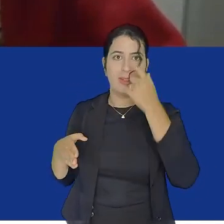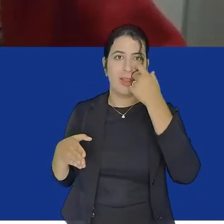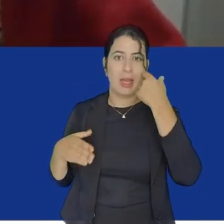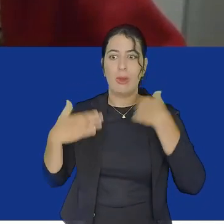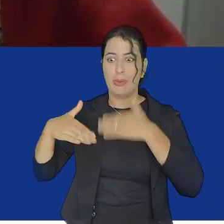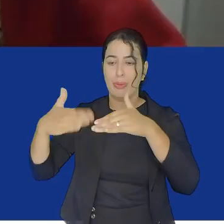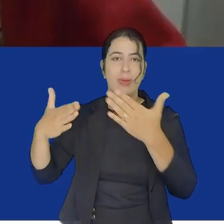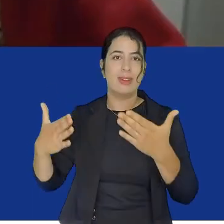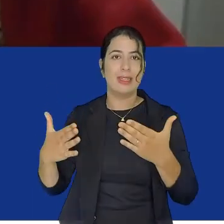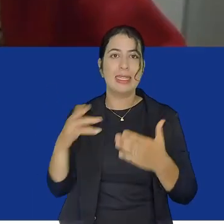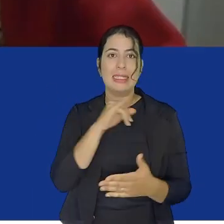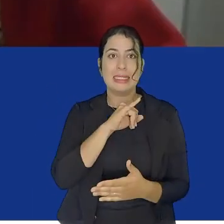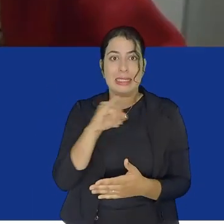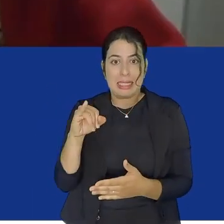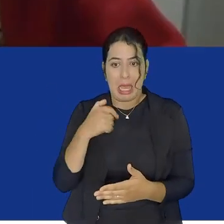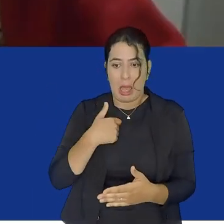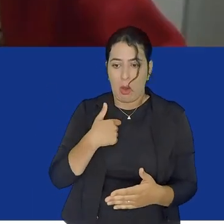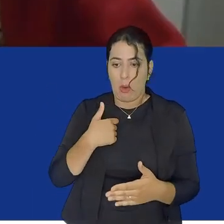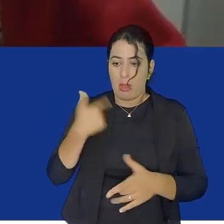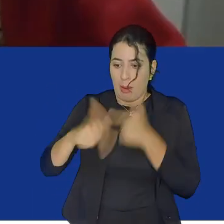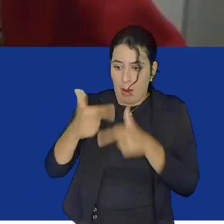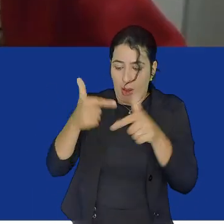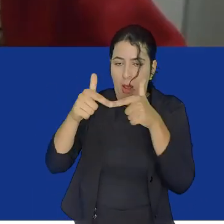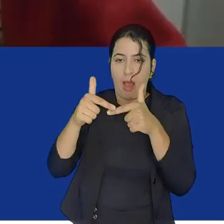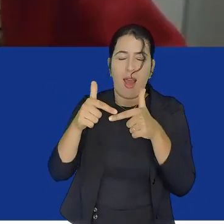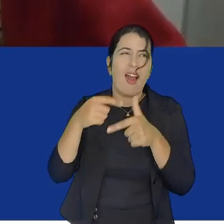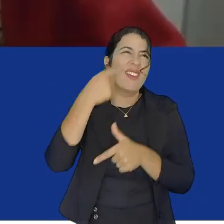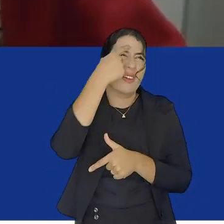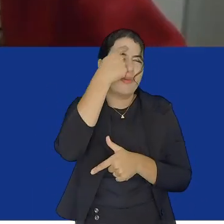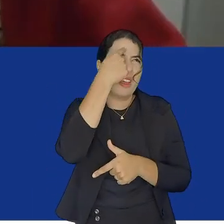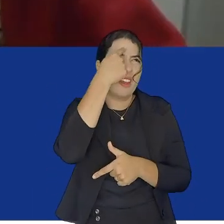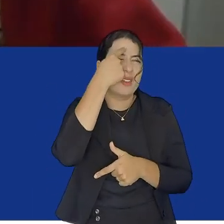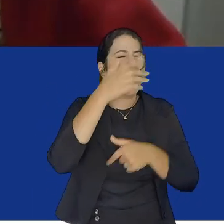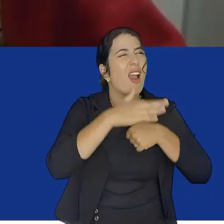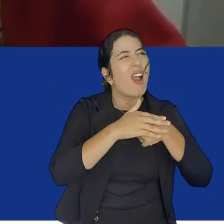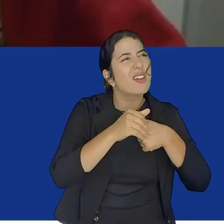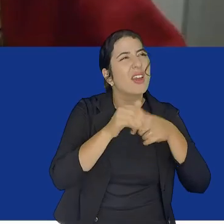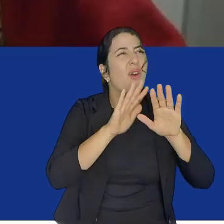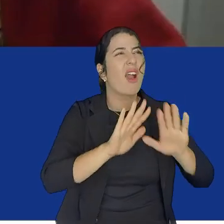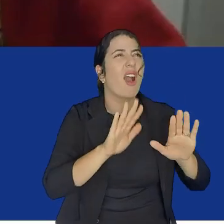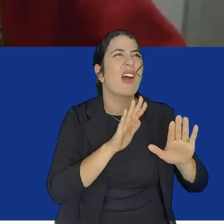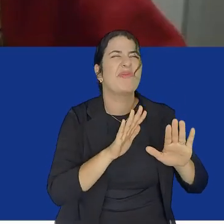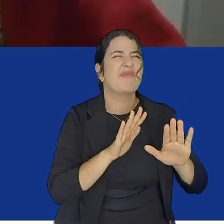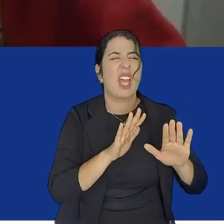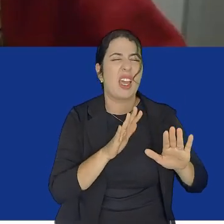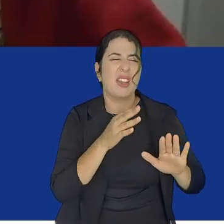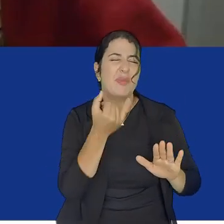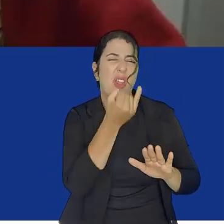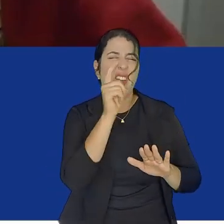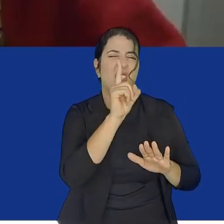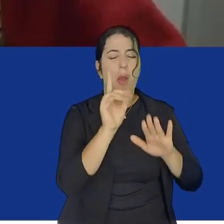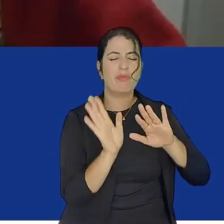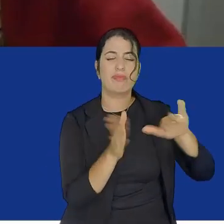tenho que excluir essas competências ou até pensar sobre isso. E como é que a gente faz para fazer esse